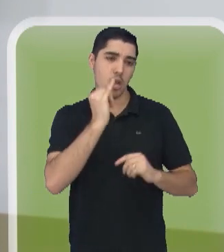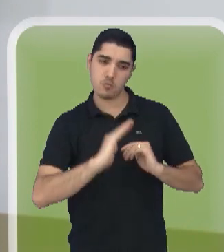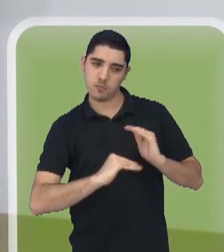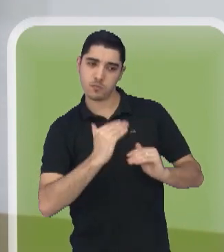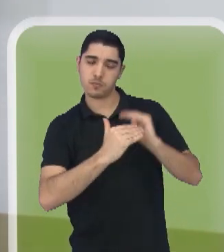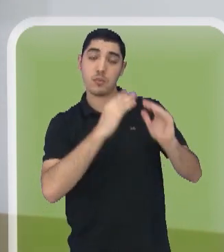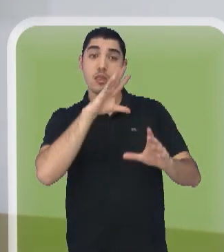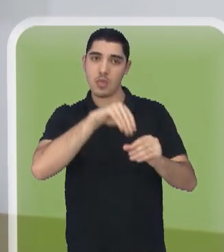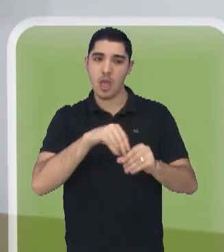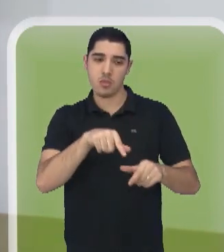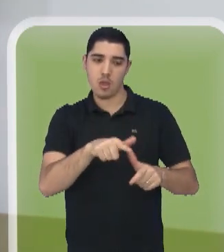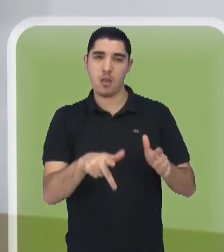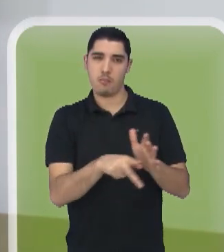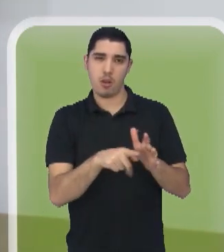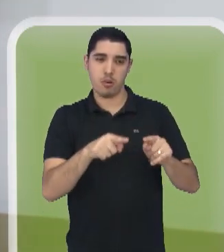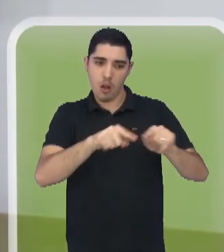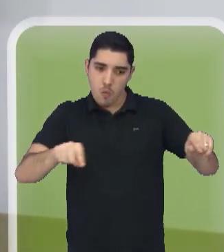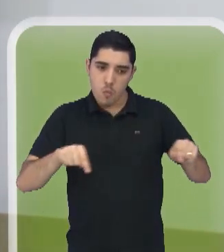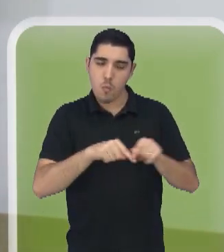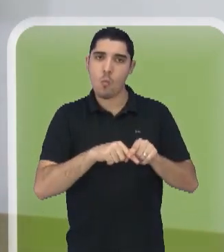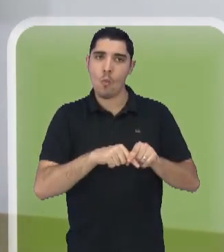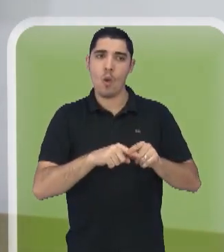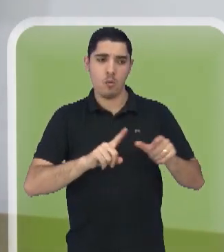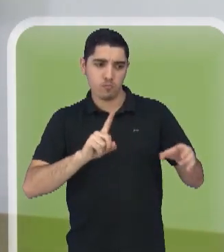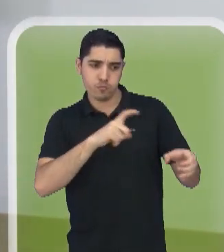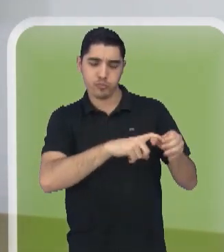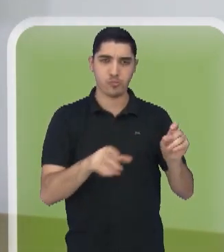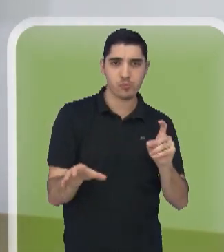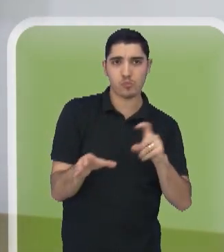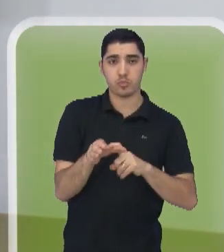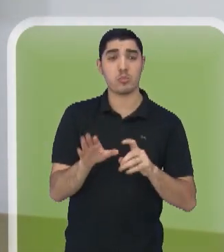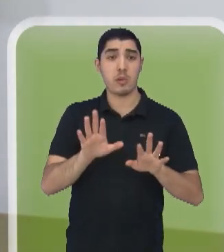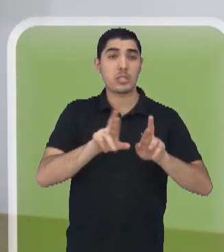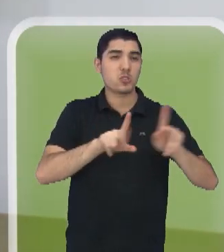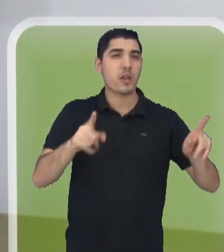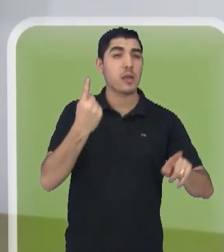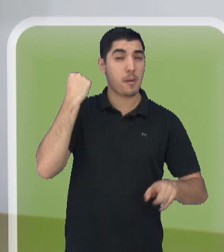em quadra, diferente do que foi no primeiro turno, com muitos